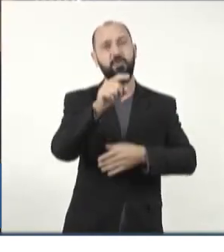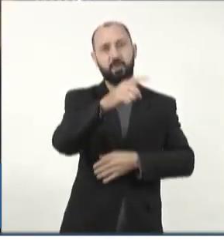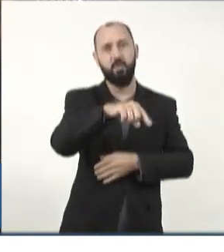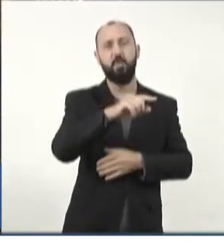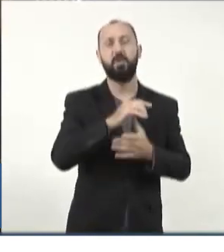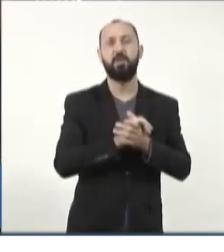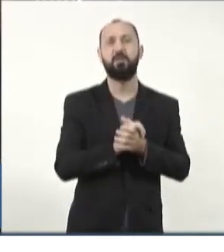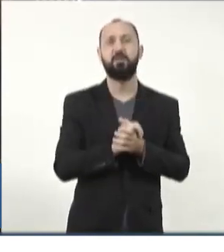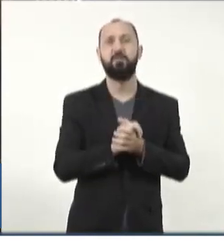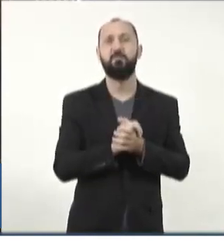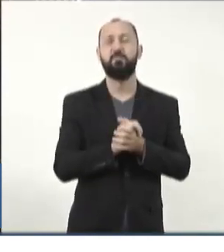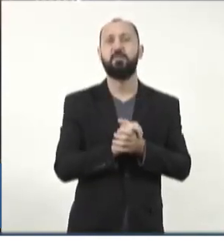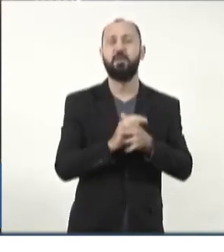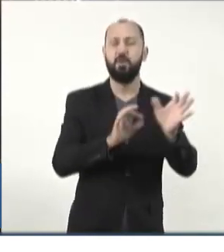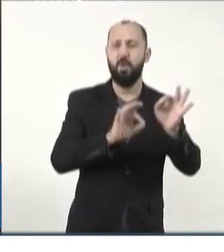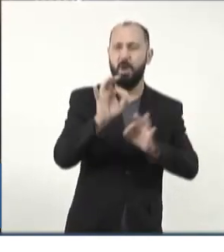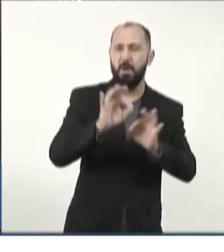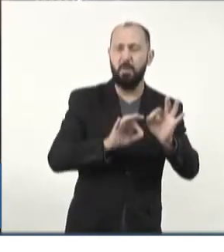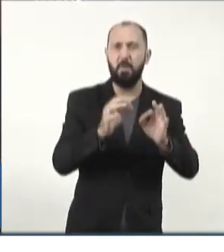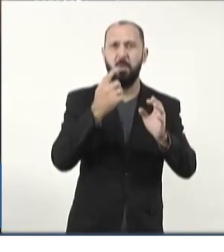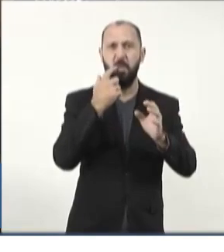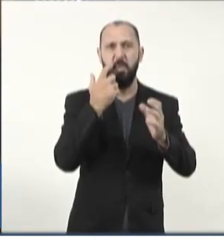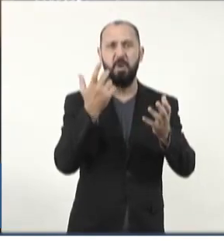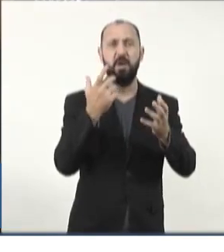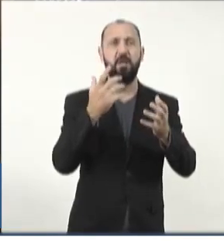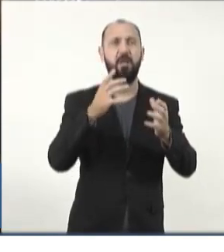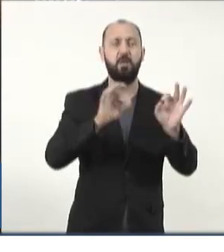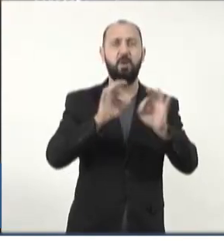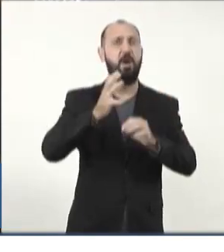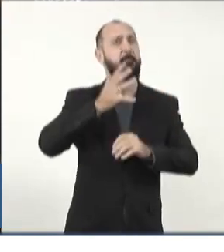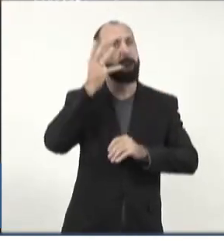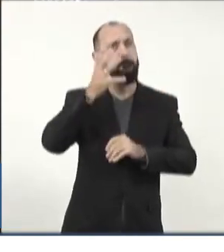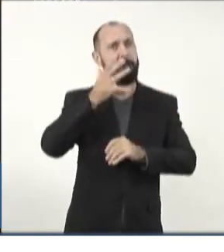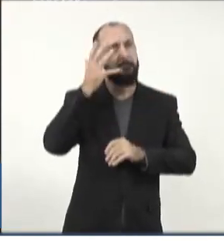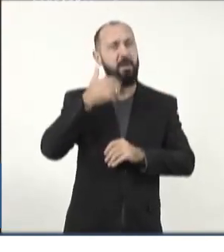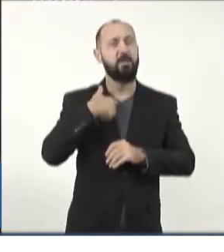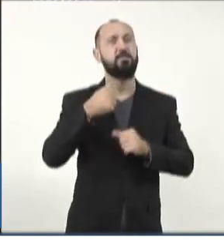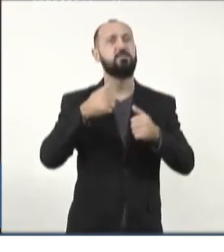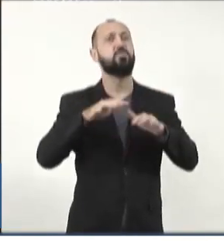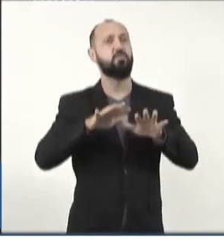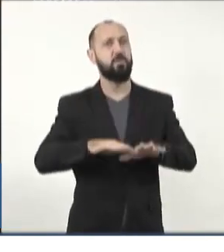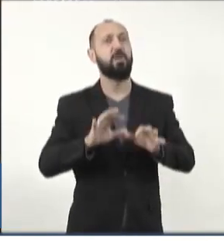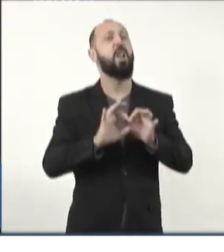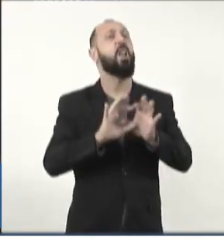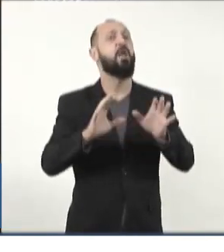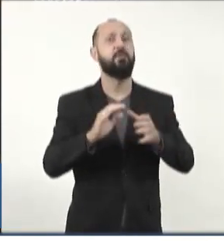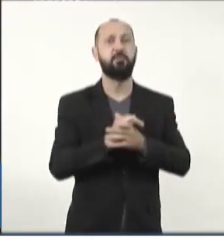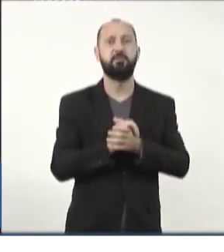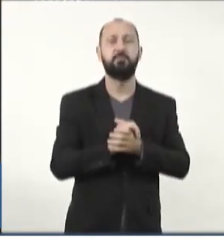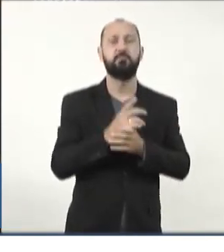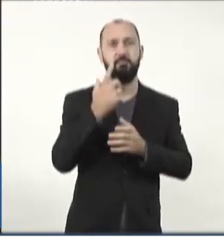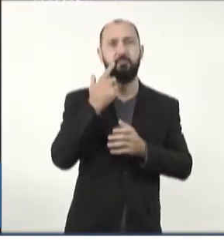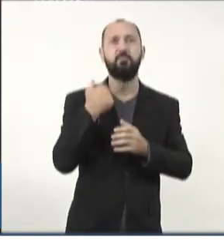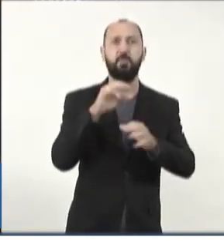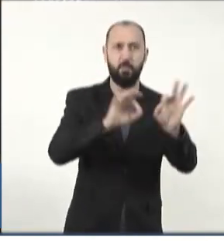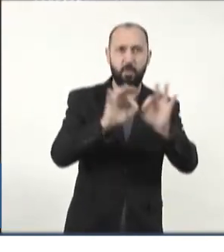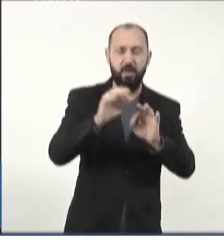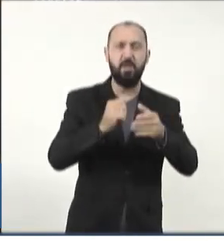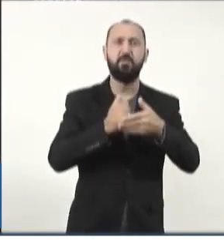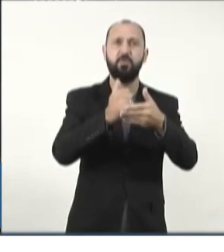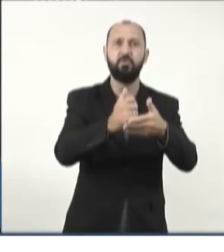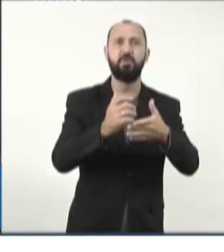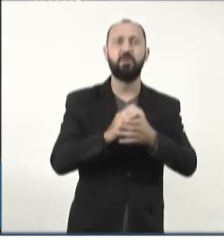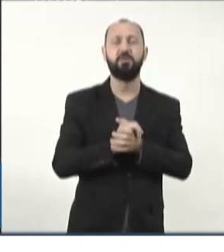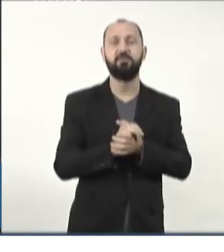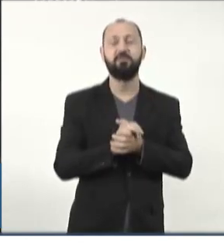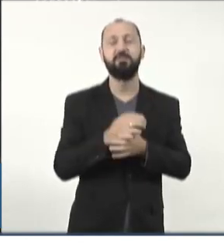ela. Tem que montar alguma palestra, alguma coisa, estou aqui à sua disposição, vamos montar,